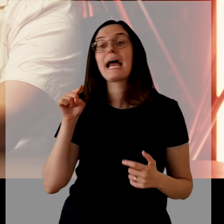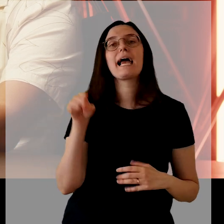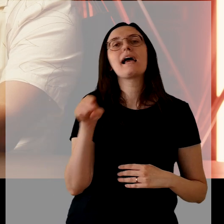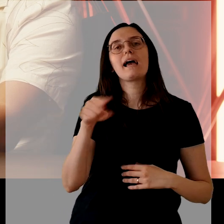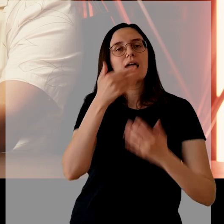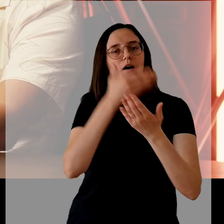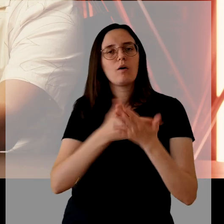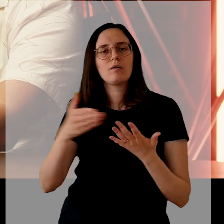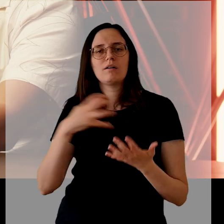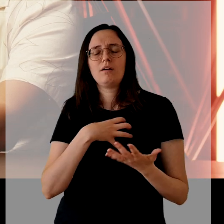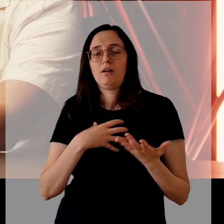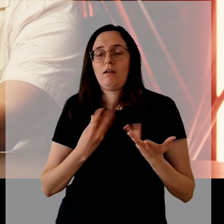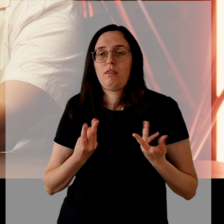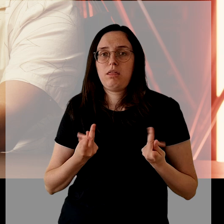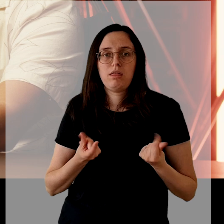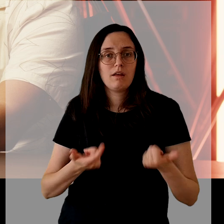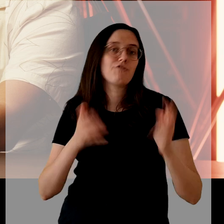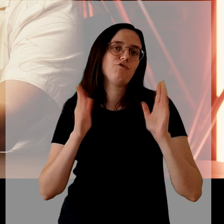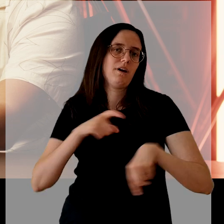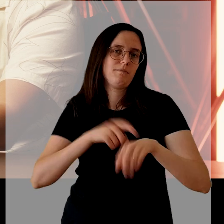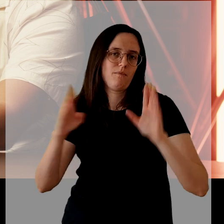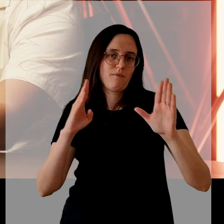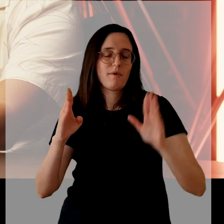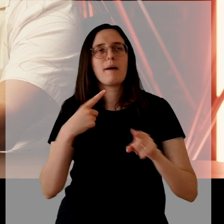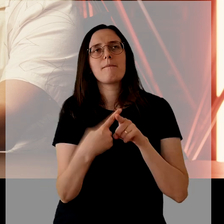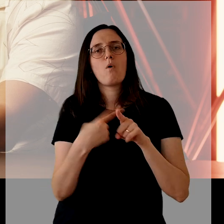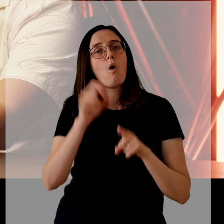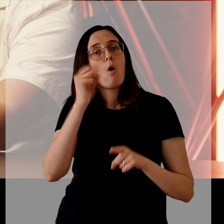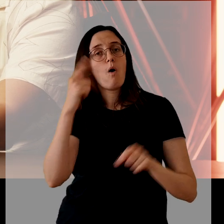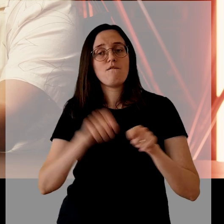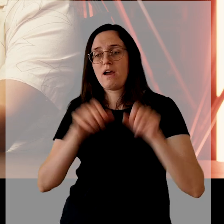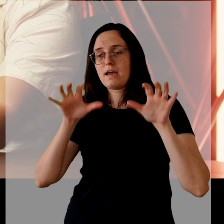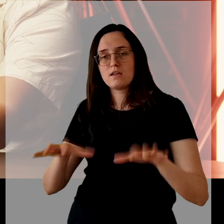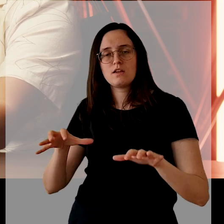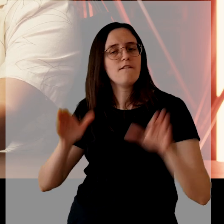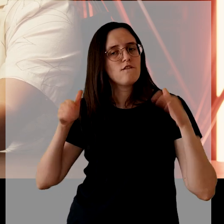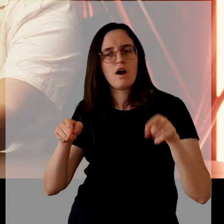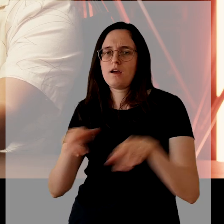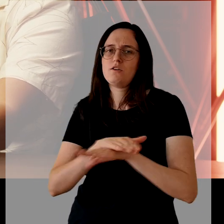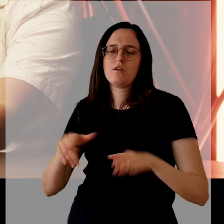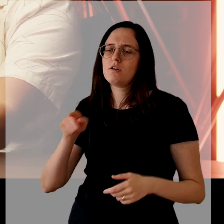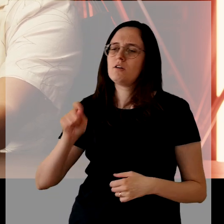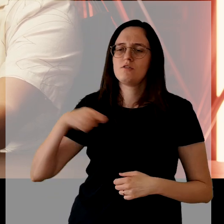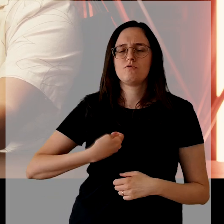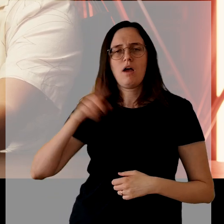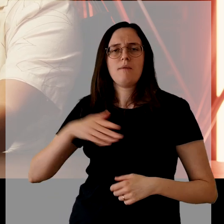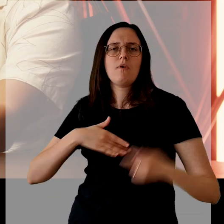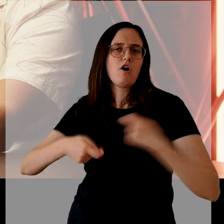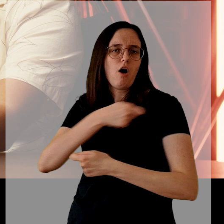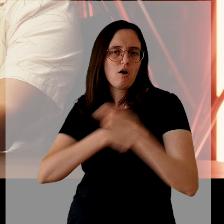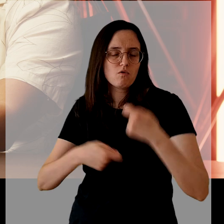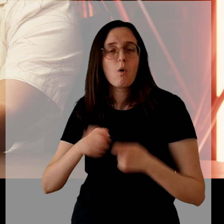Isso começa a desgastar muito assim, em algum momento para quem faz. Porque ou você faz isso e vive disso, e faz disso um business, um